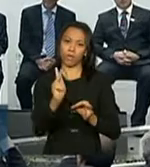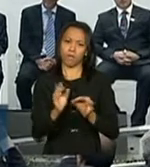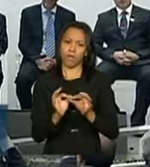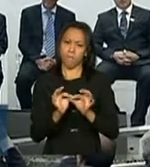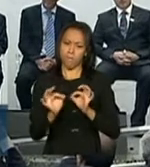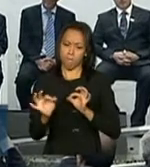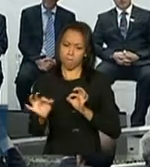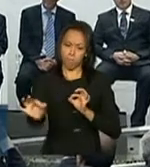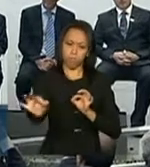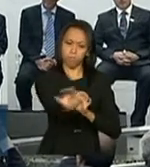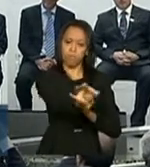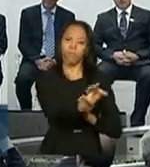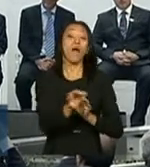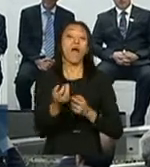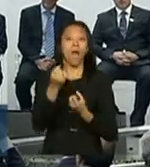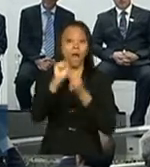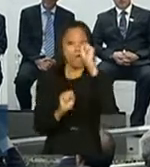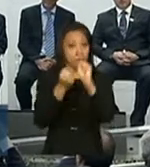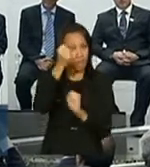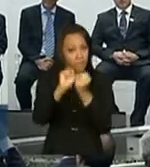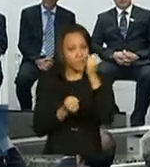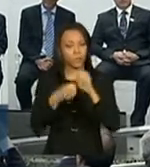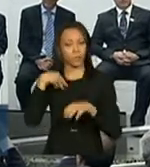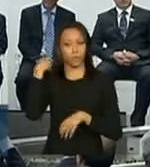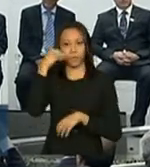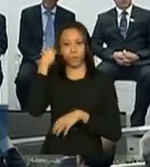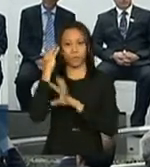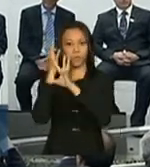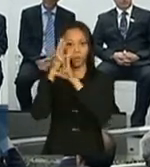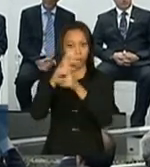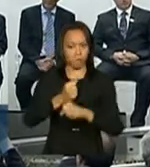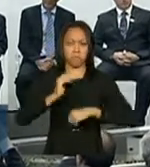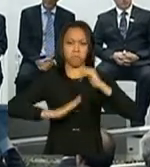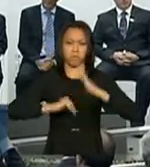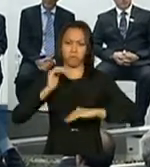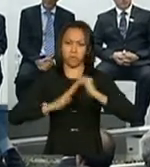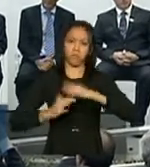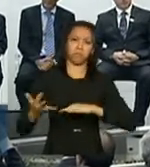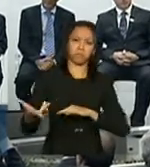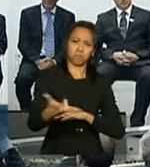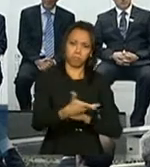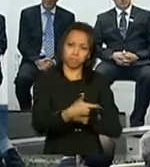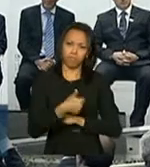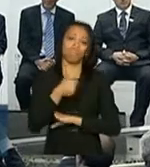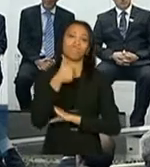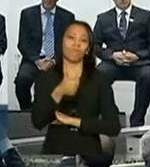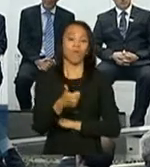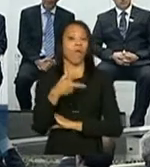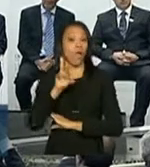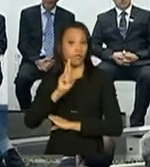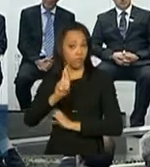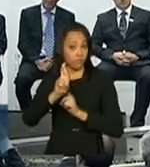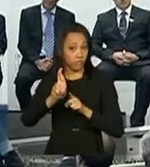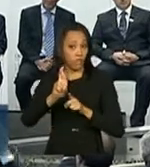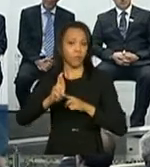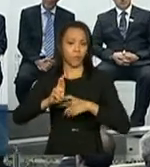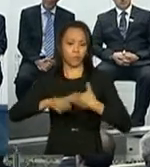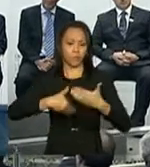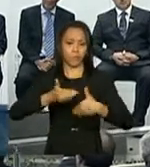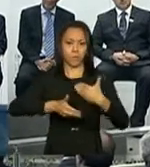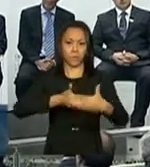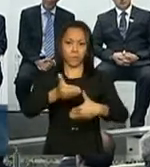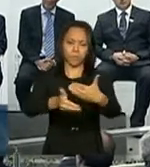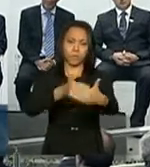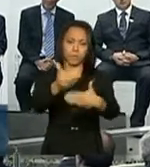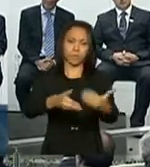empresa destaca-se pelo qualificado e experiente corpo técnico responsável pelo desenvolvimento de uma extensa